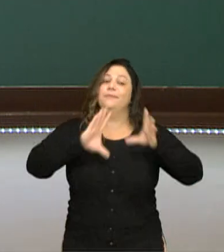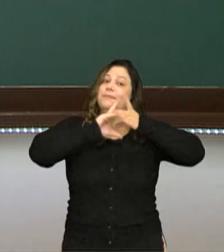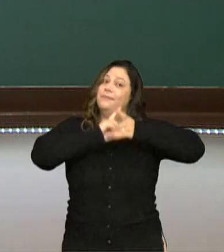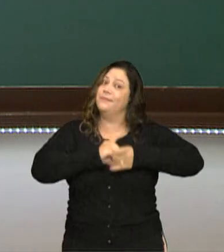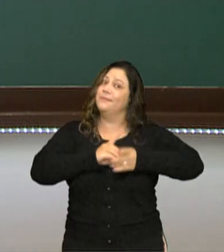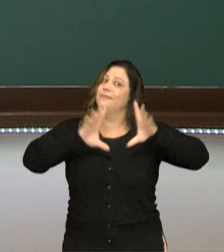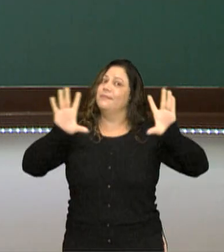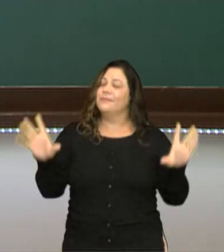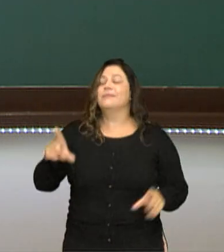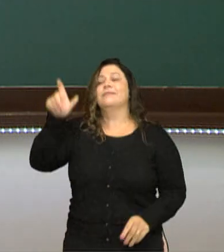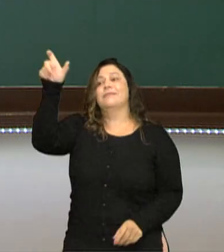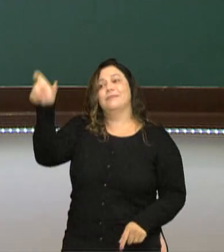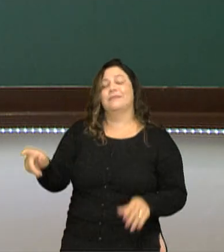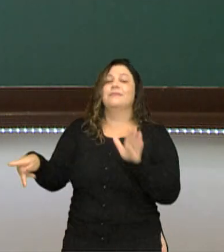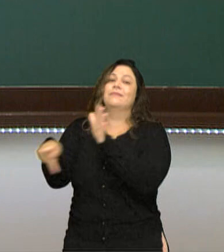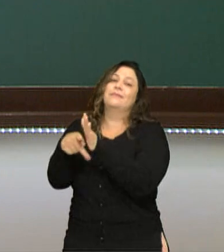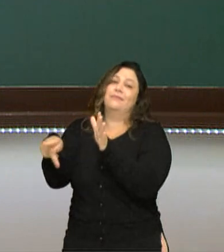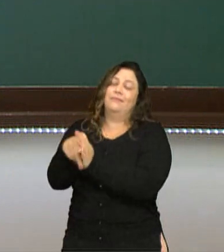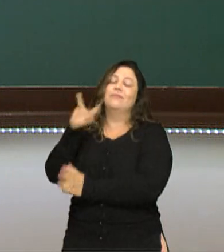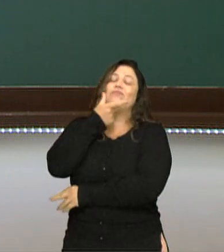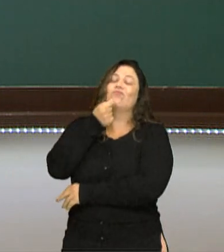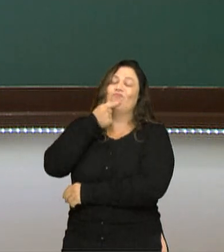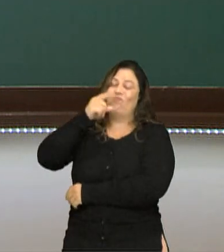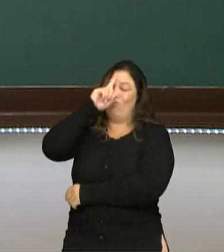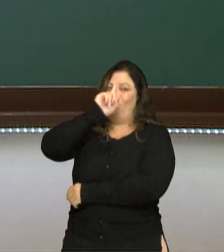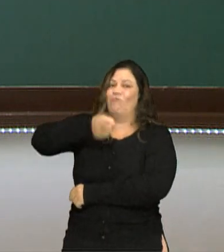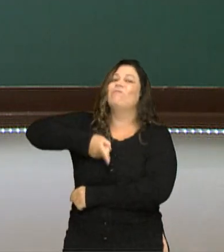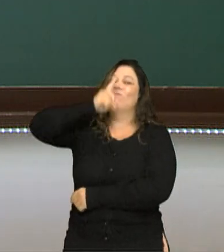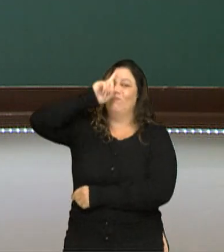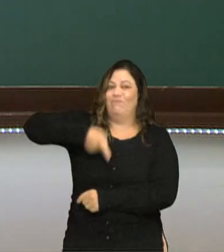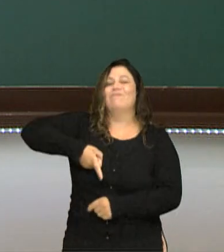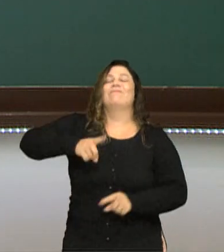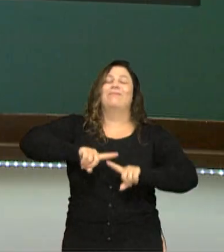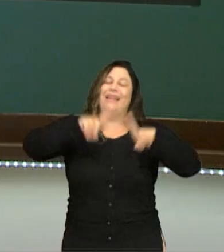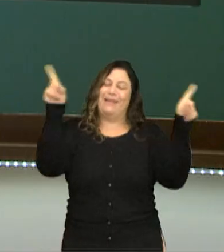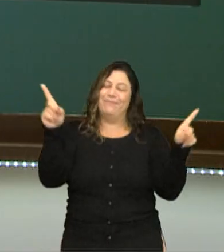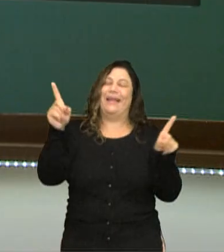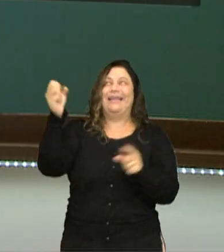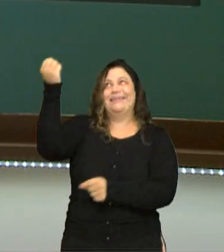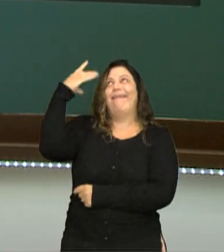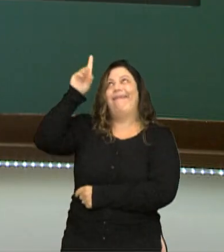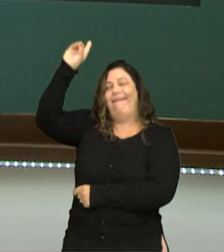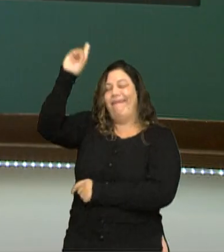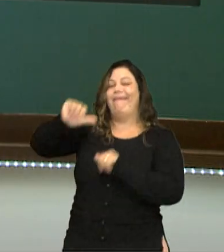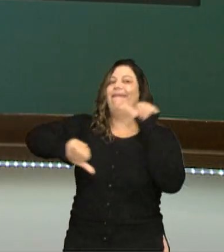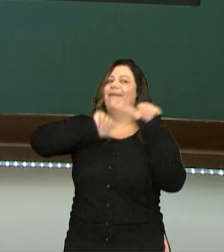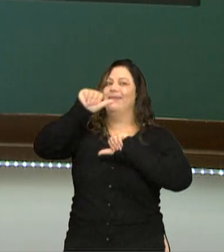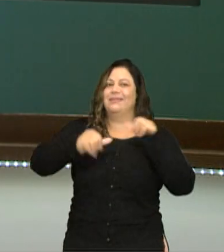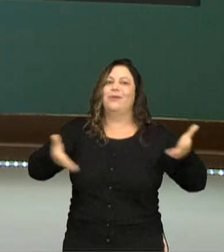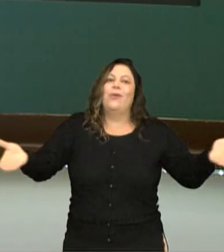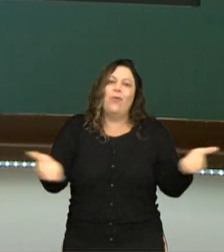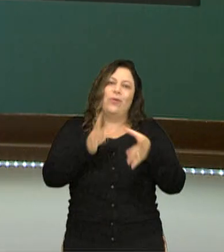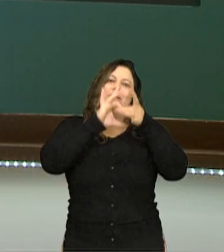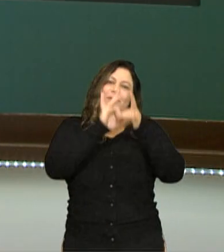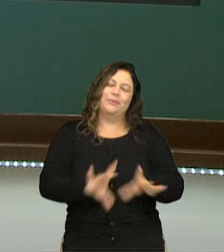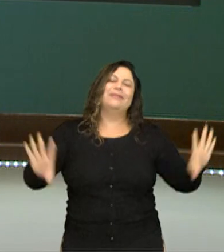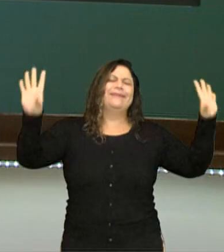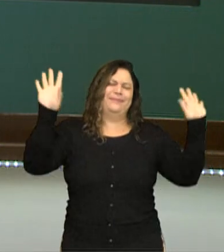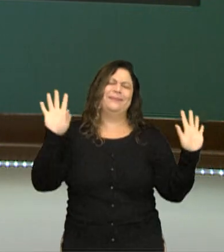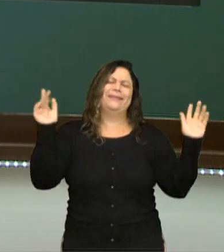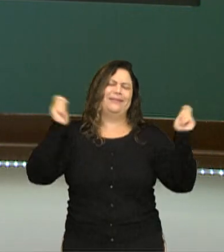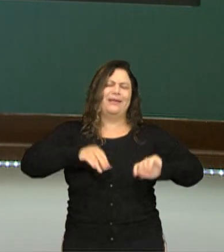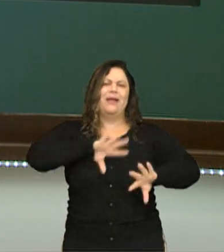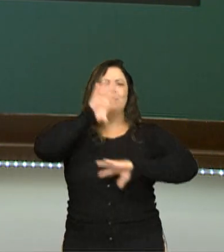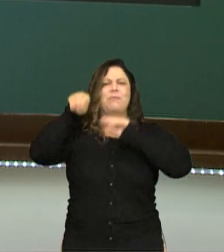mas que os homens mandavam. Graças a Deus, isso mudou, gente? Hoje nós temos essa liberdade de falar, de